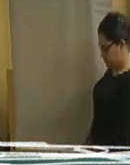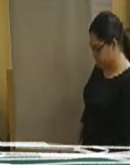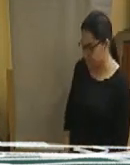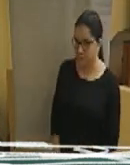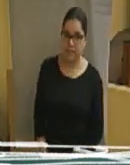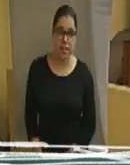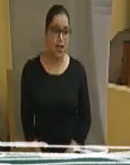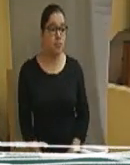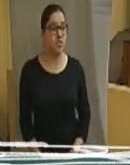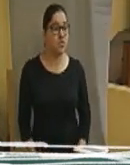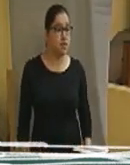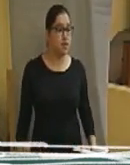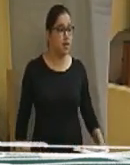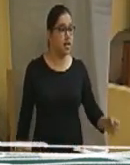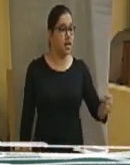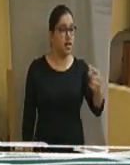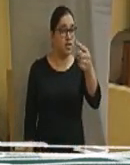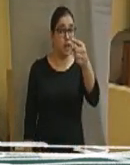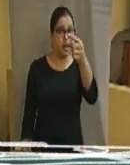10 minutos, professor.